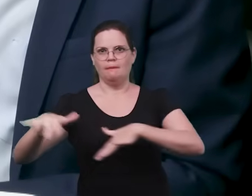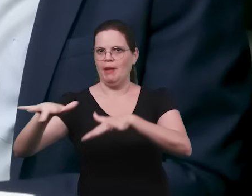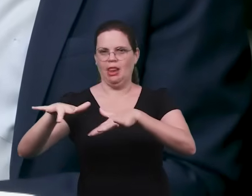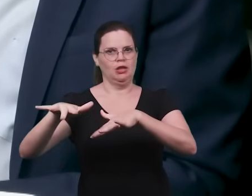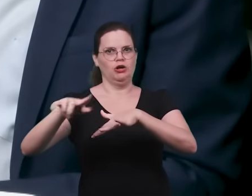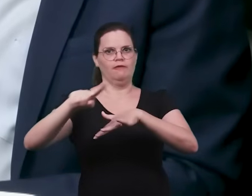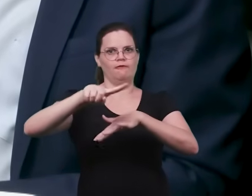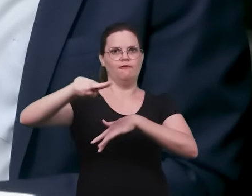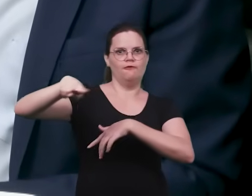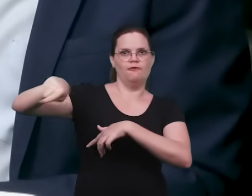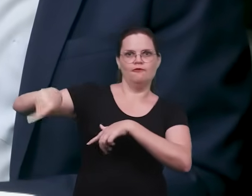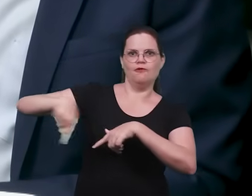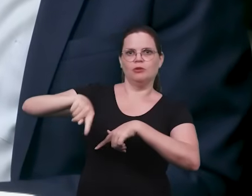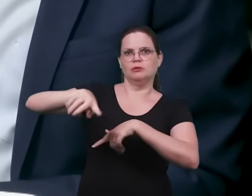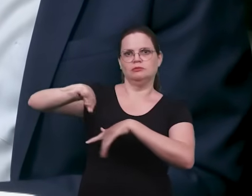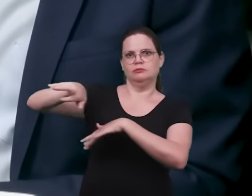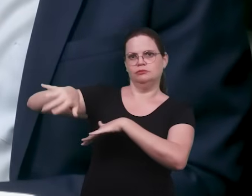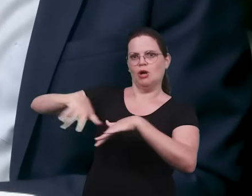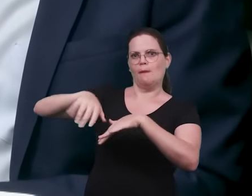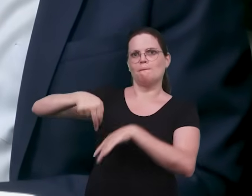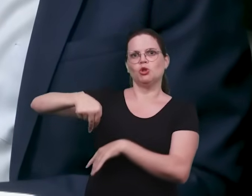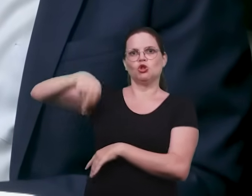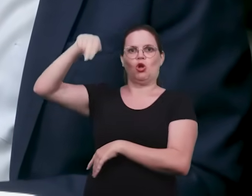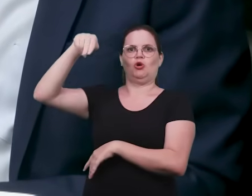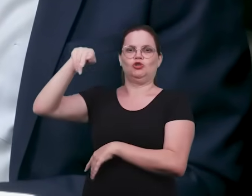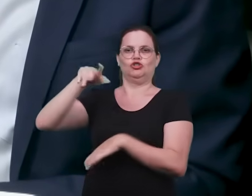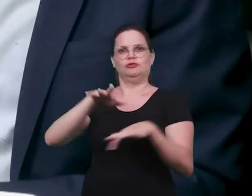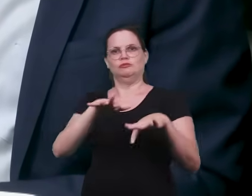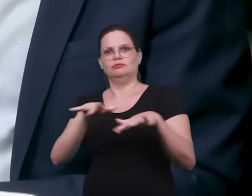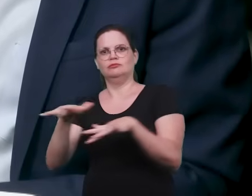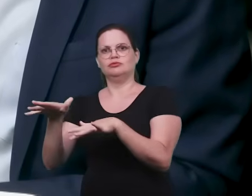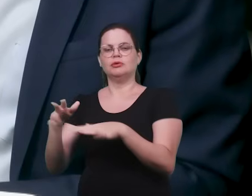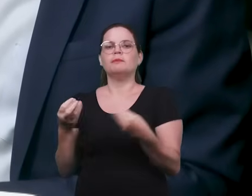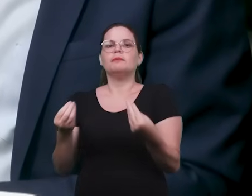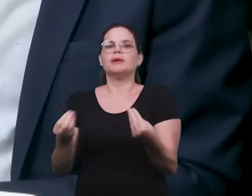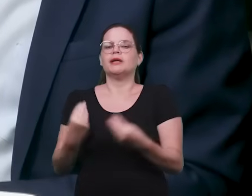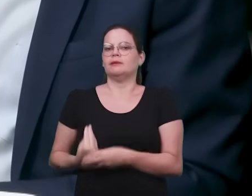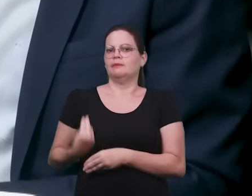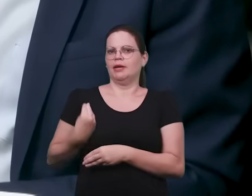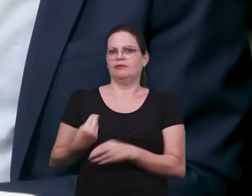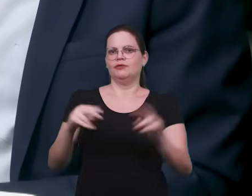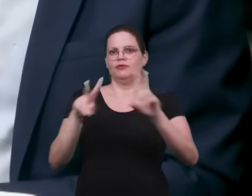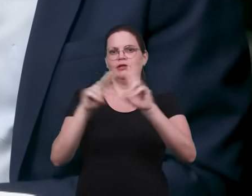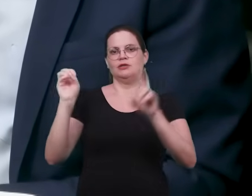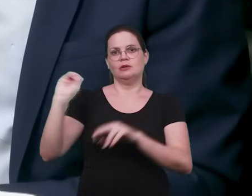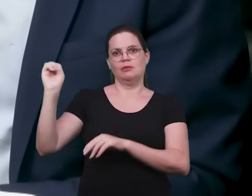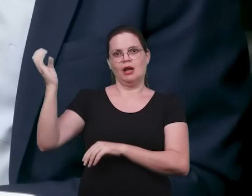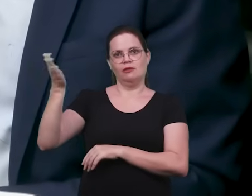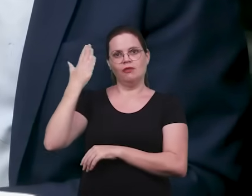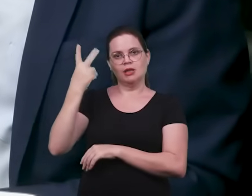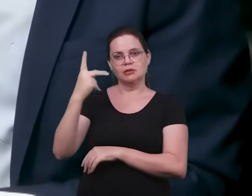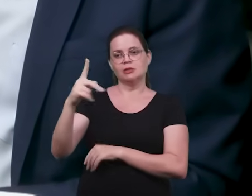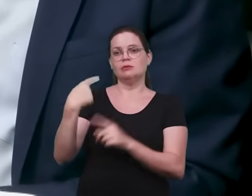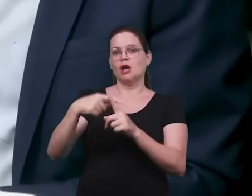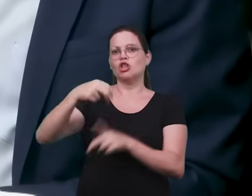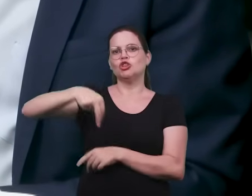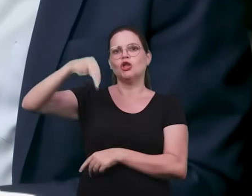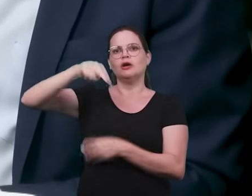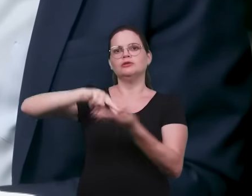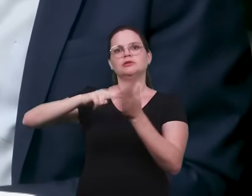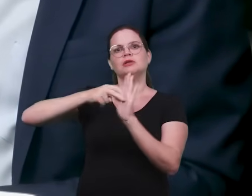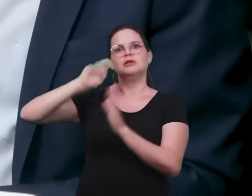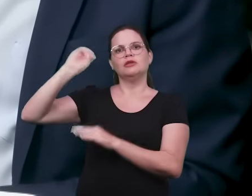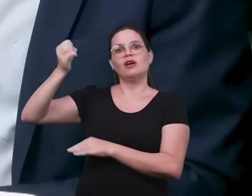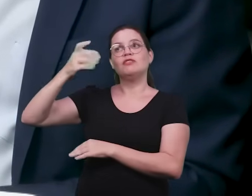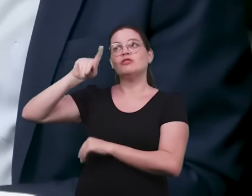norte, é esse Deus que estava chamando eles agora para viver da revelação, da